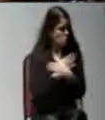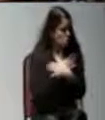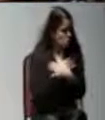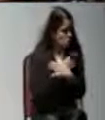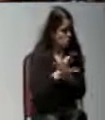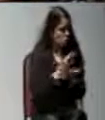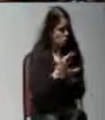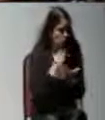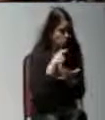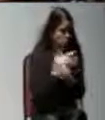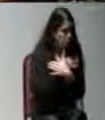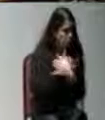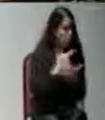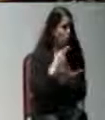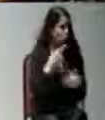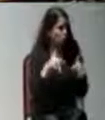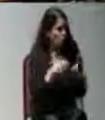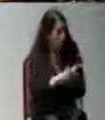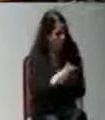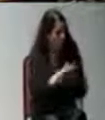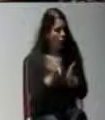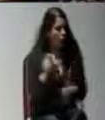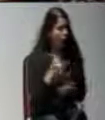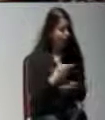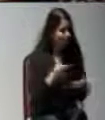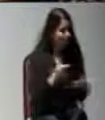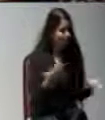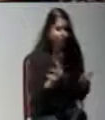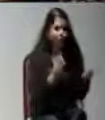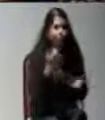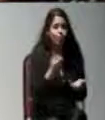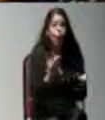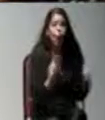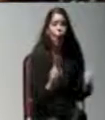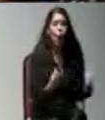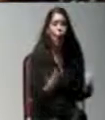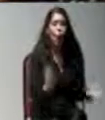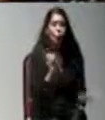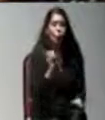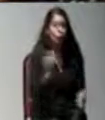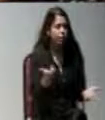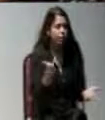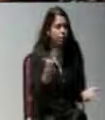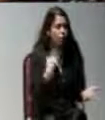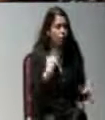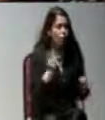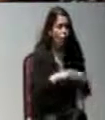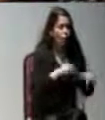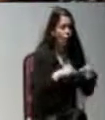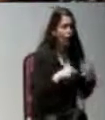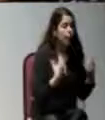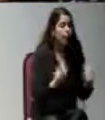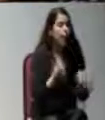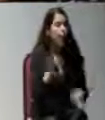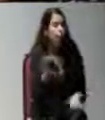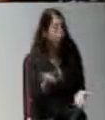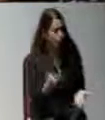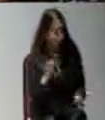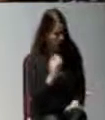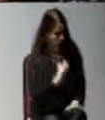sem condições de retornar em casa de trabalho, portanto, não contarão, serão